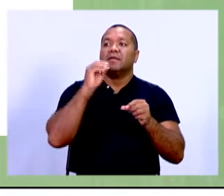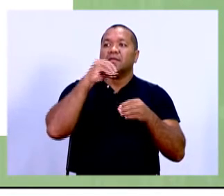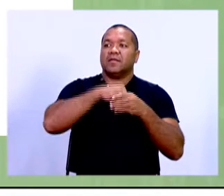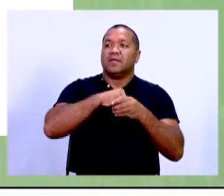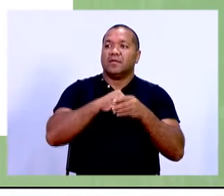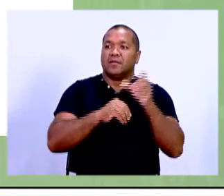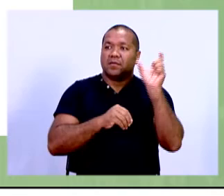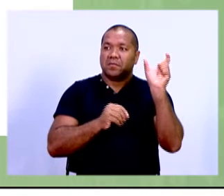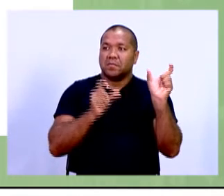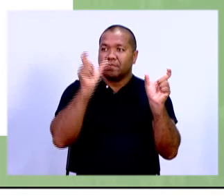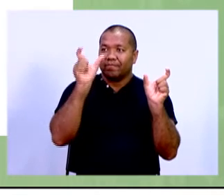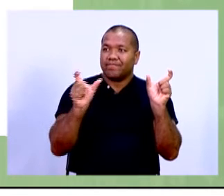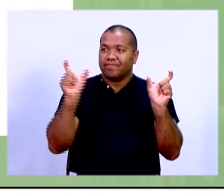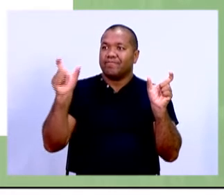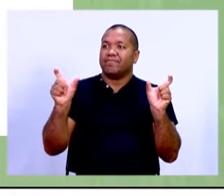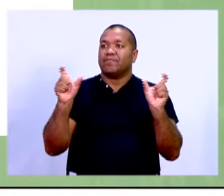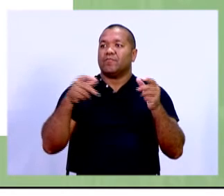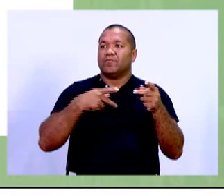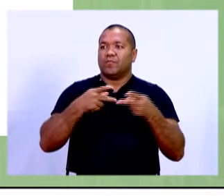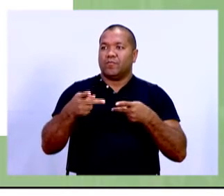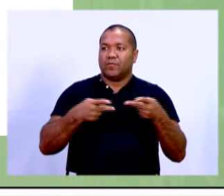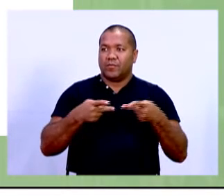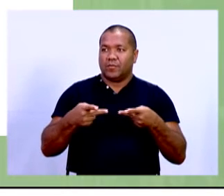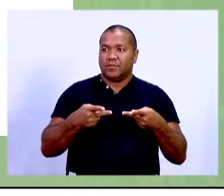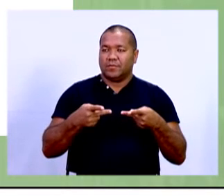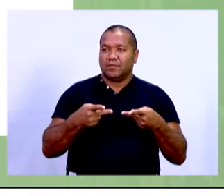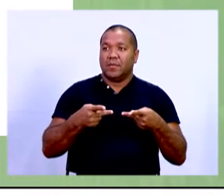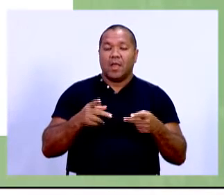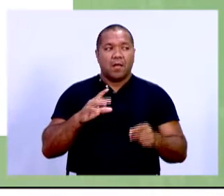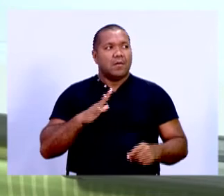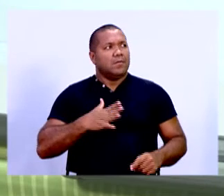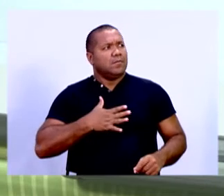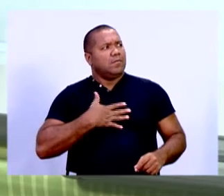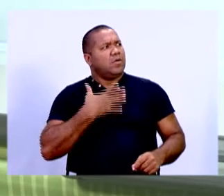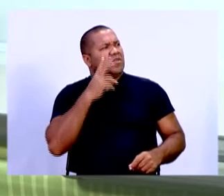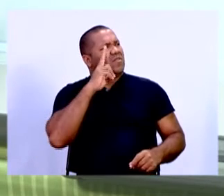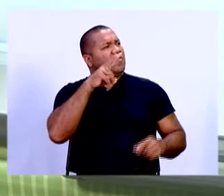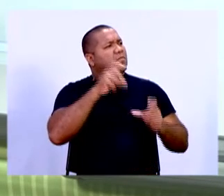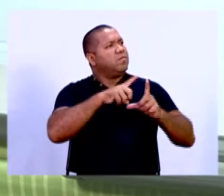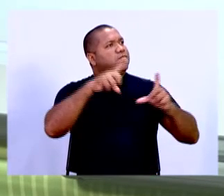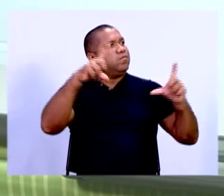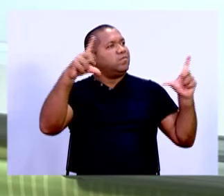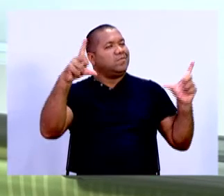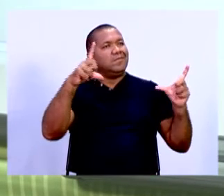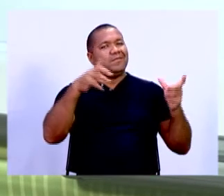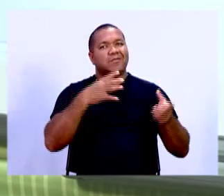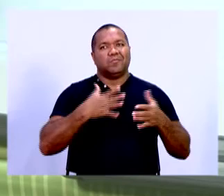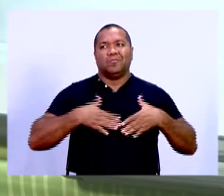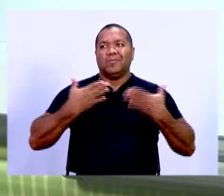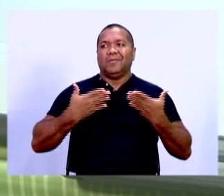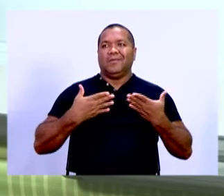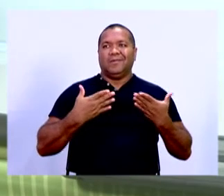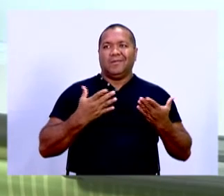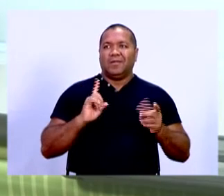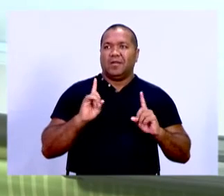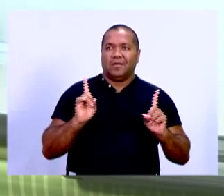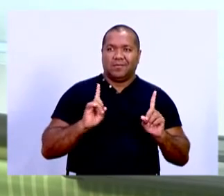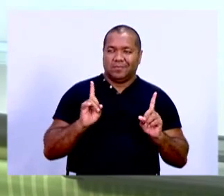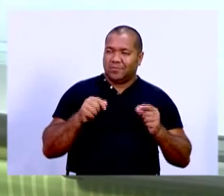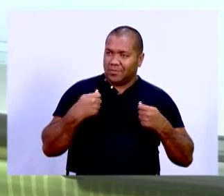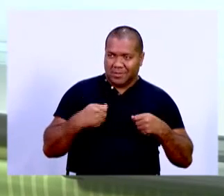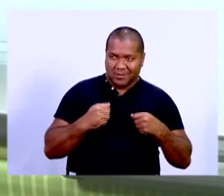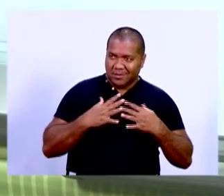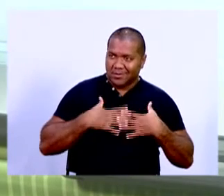do nosso projeto. Não se assustem com o tamanho, não se assustem com o tamanho do nosso diagrama